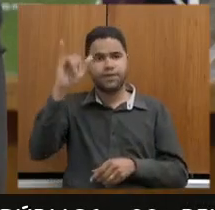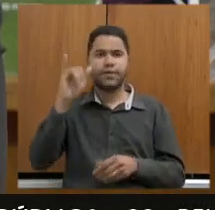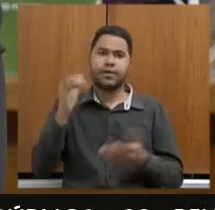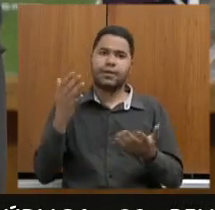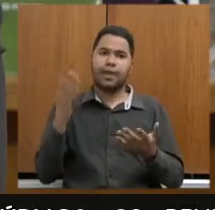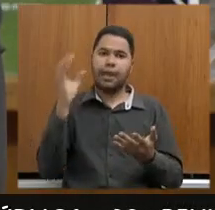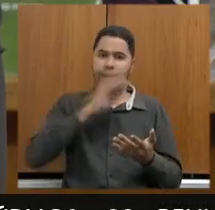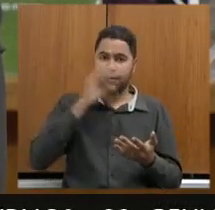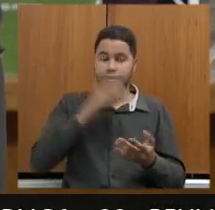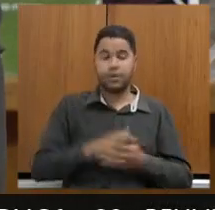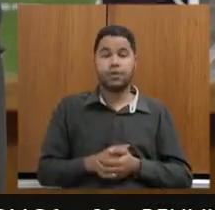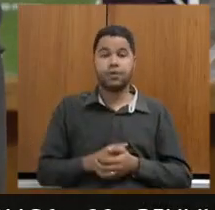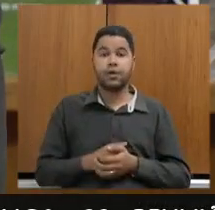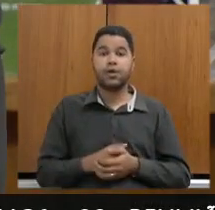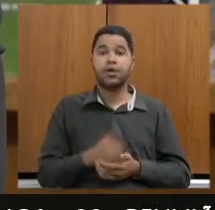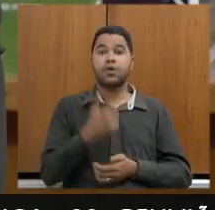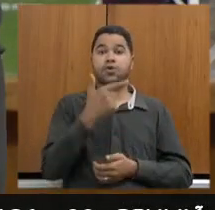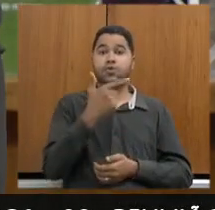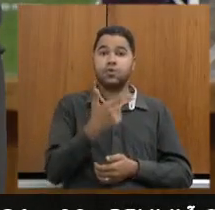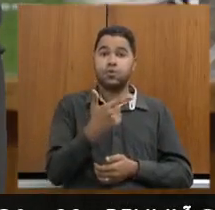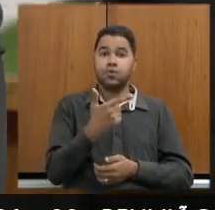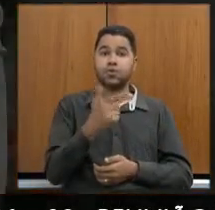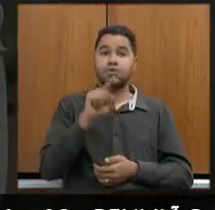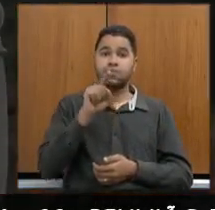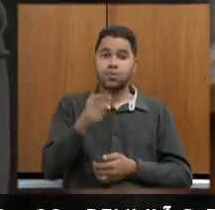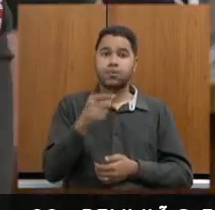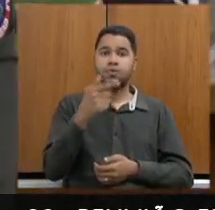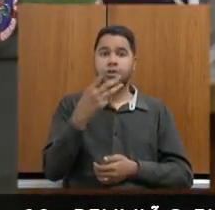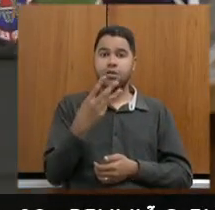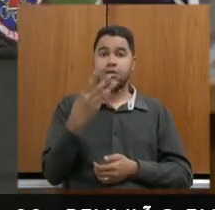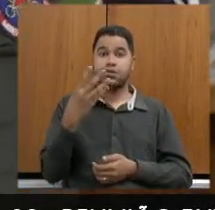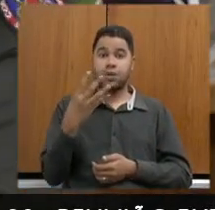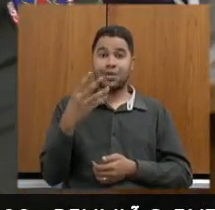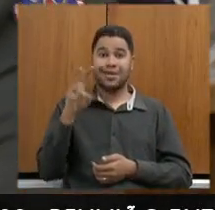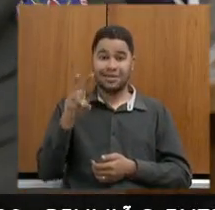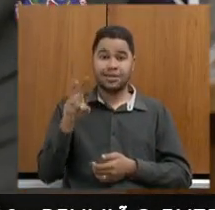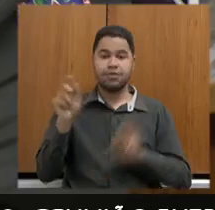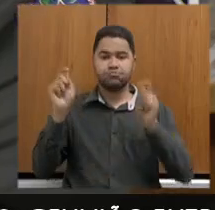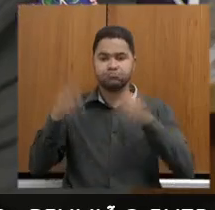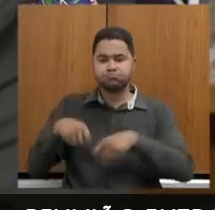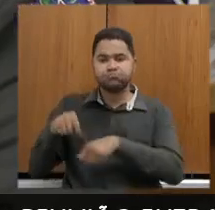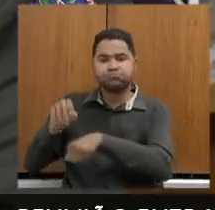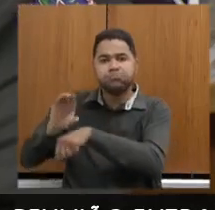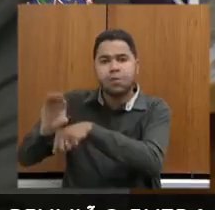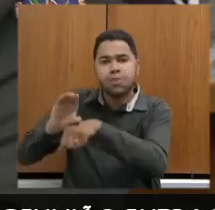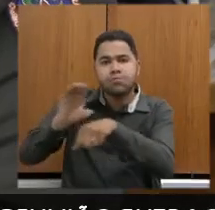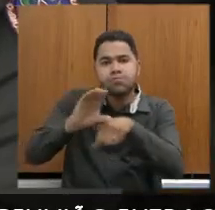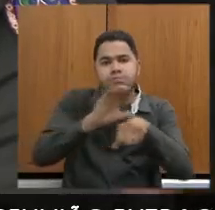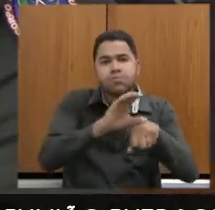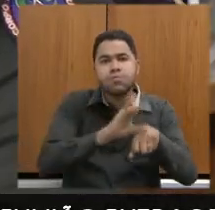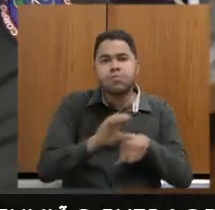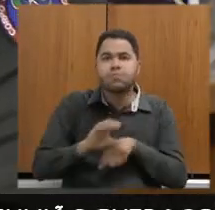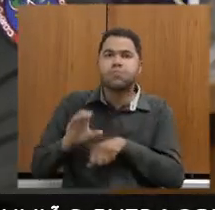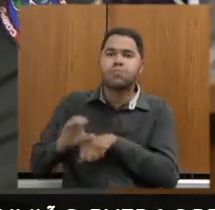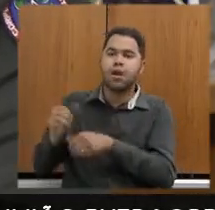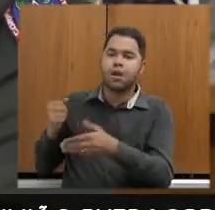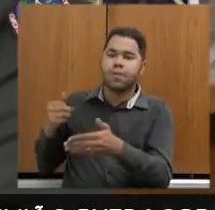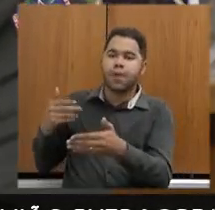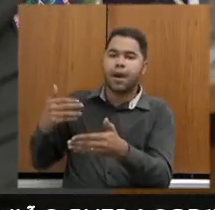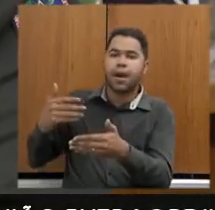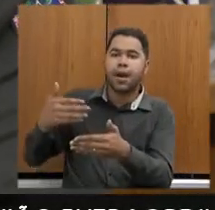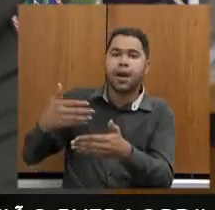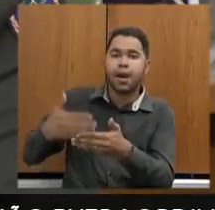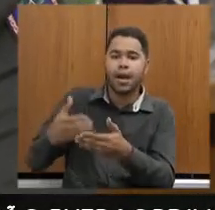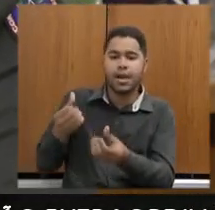foram 3245 pessoas da sociedade que foram capacitados ao longo deste